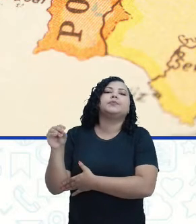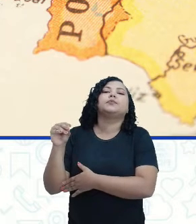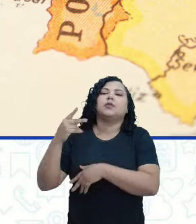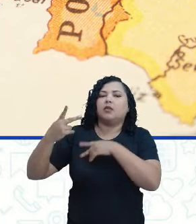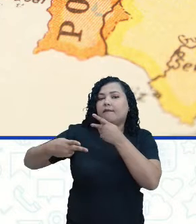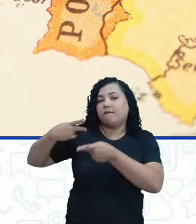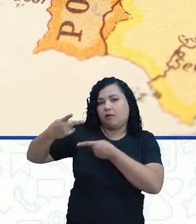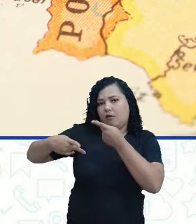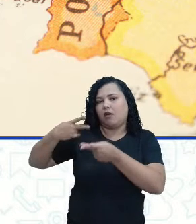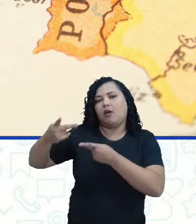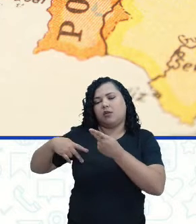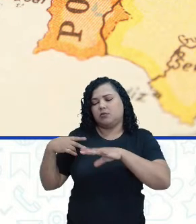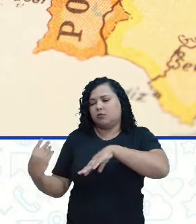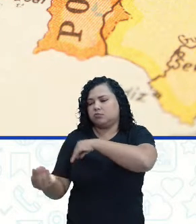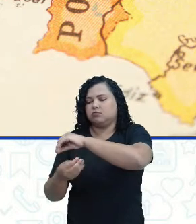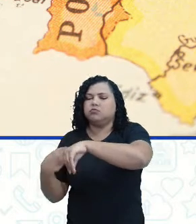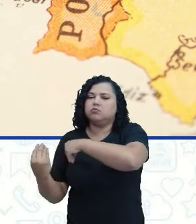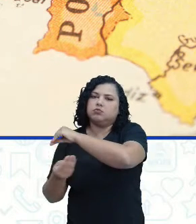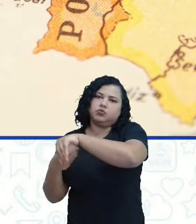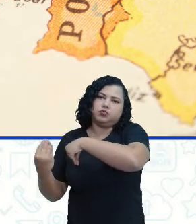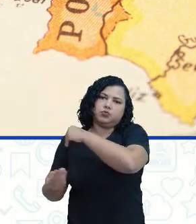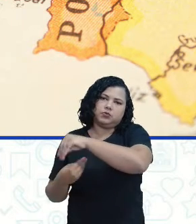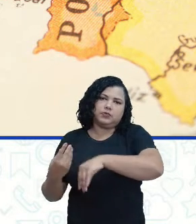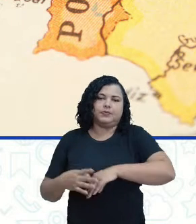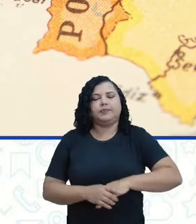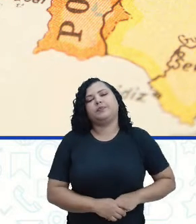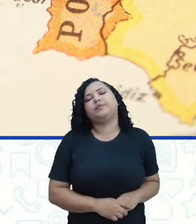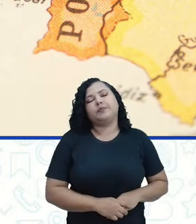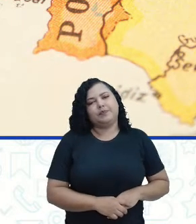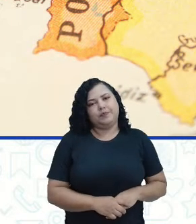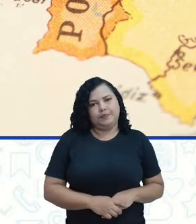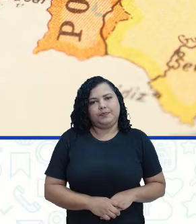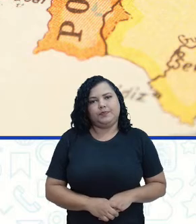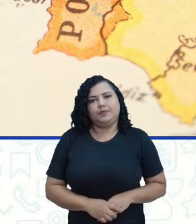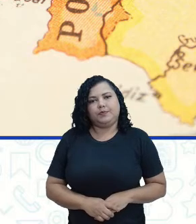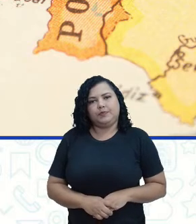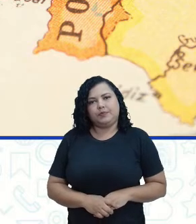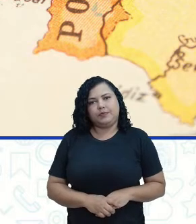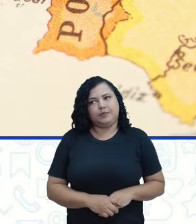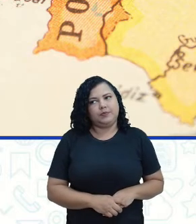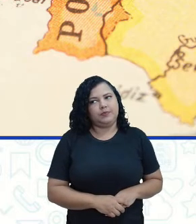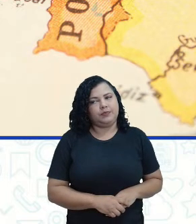campo dessa mistura oral, né?